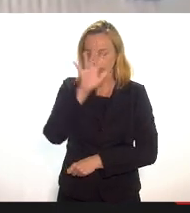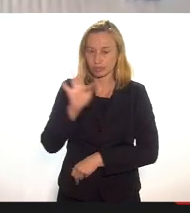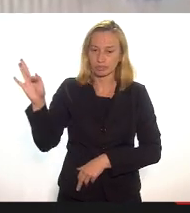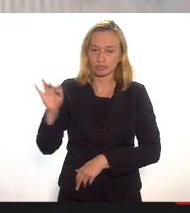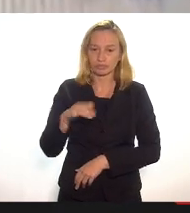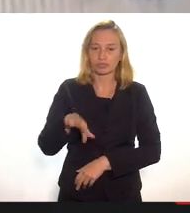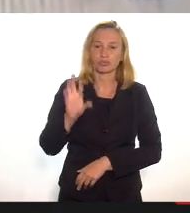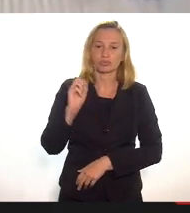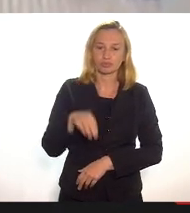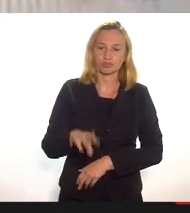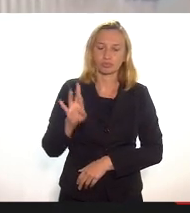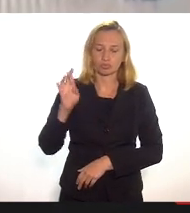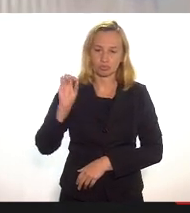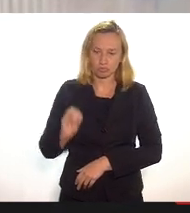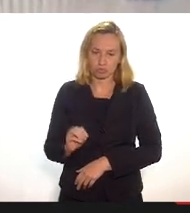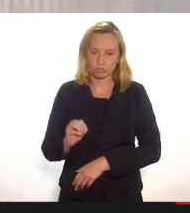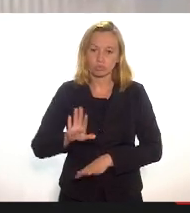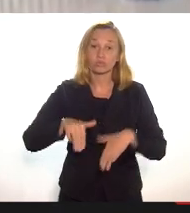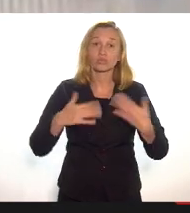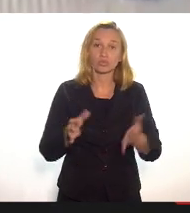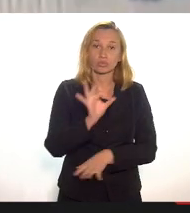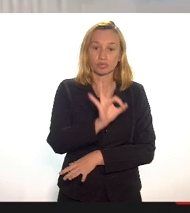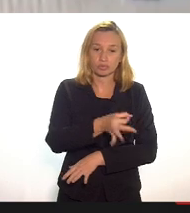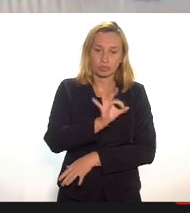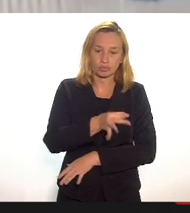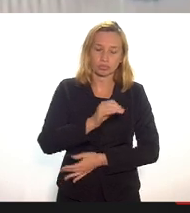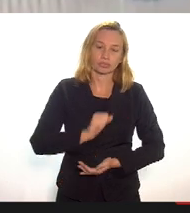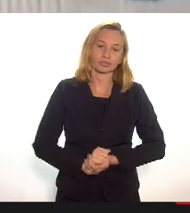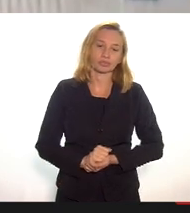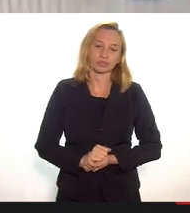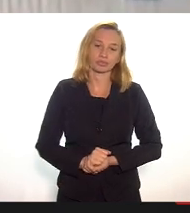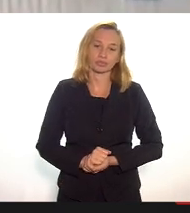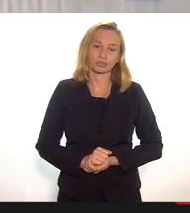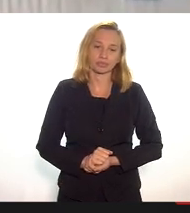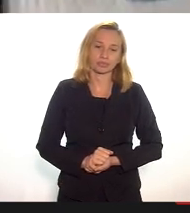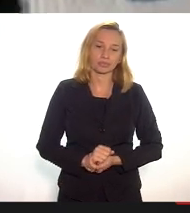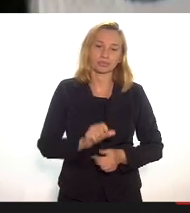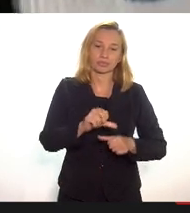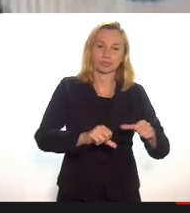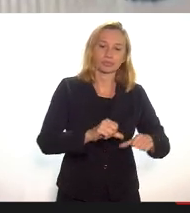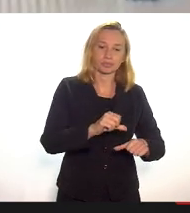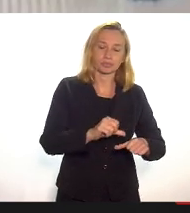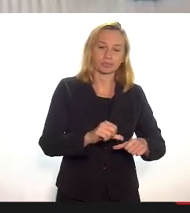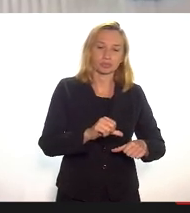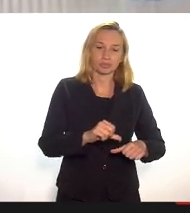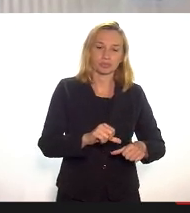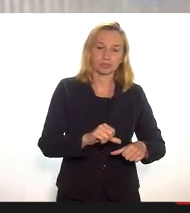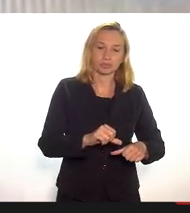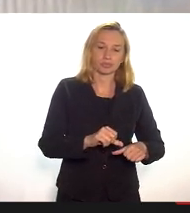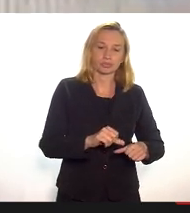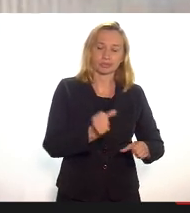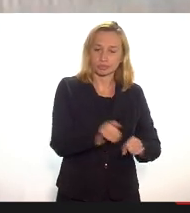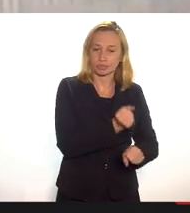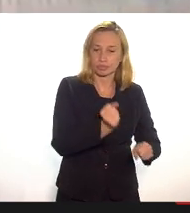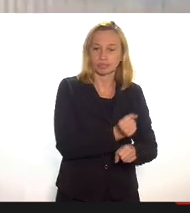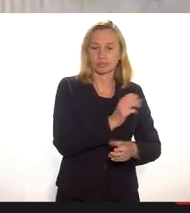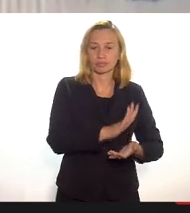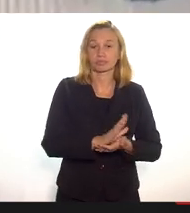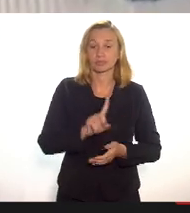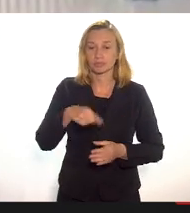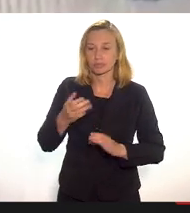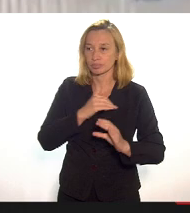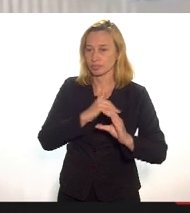de Bom Sucesso e quais, de fato, serão as mudanças previstas para essa obra. Eu depois vou